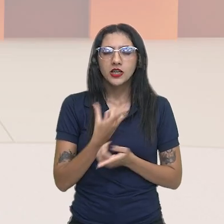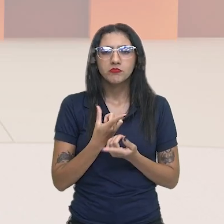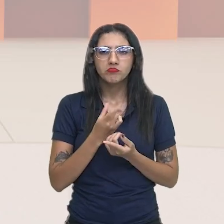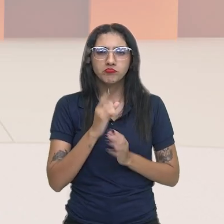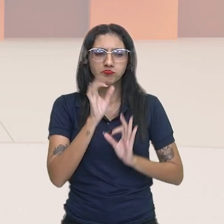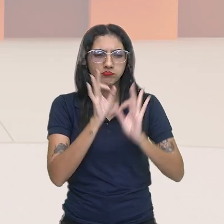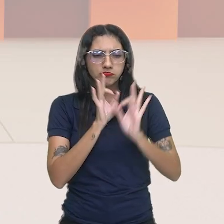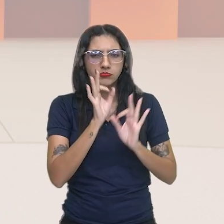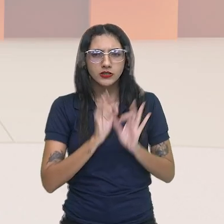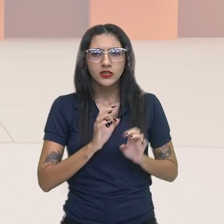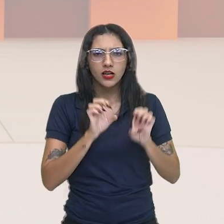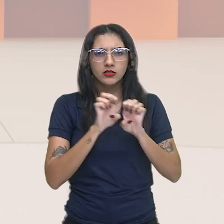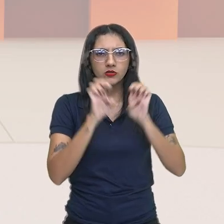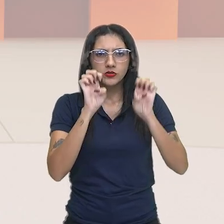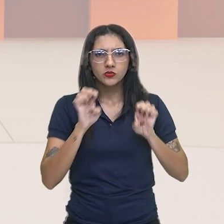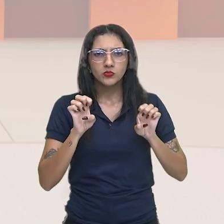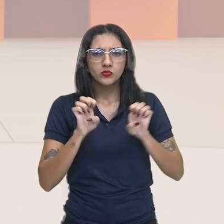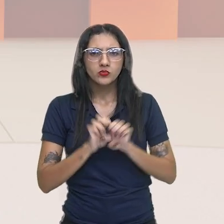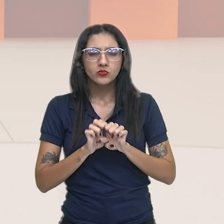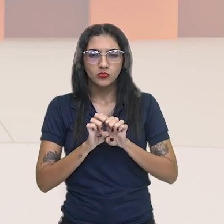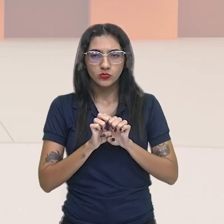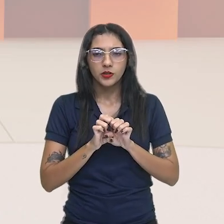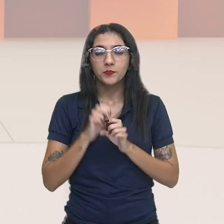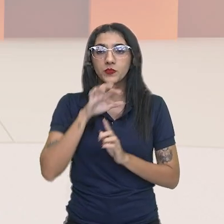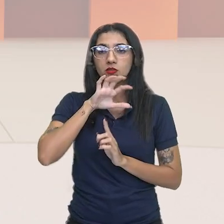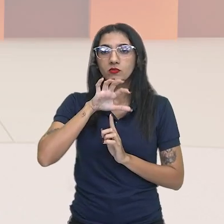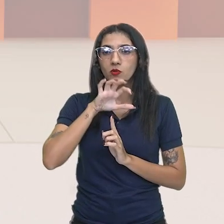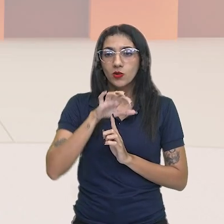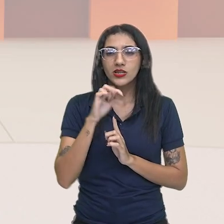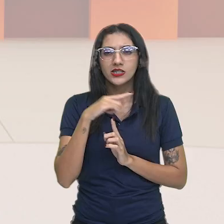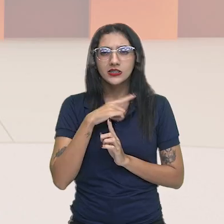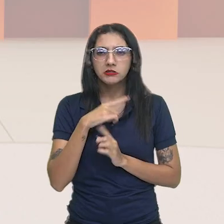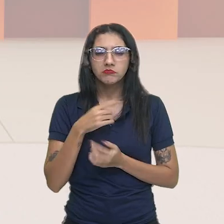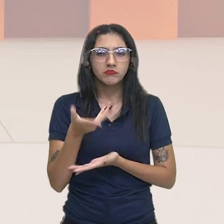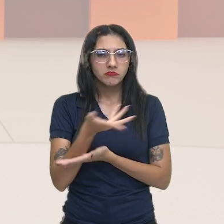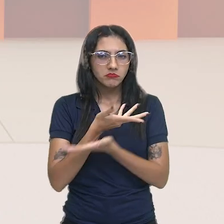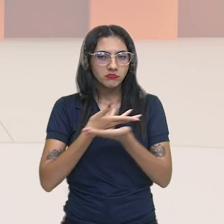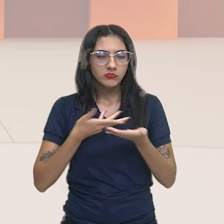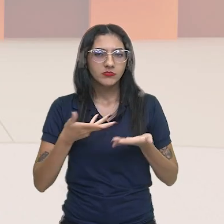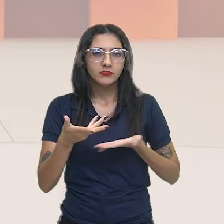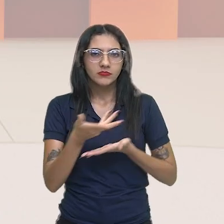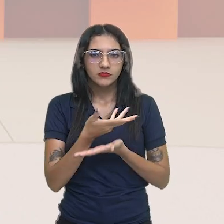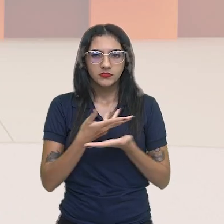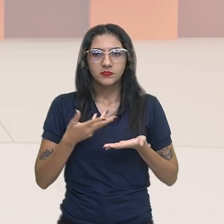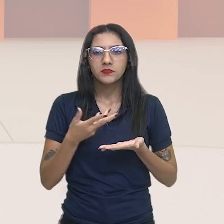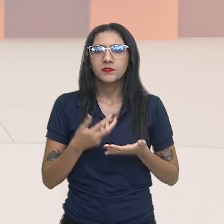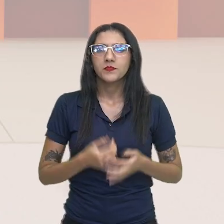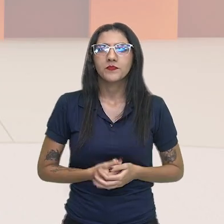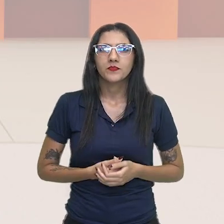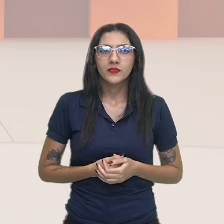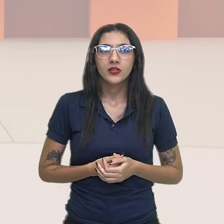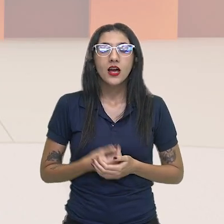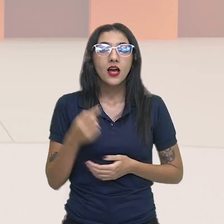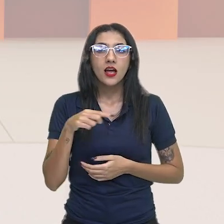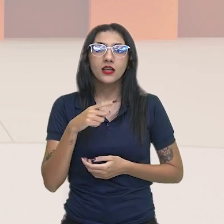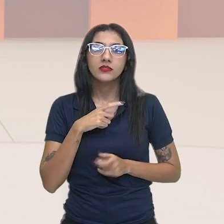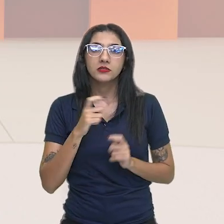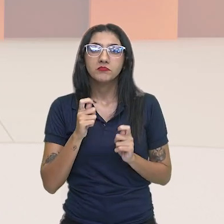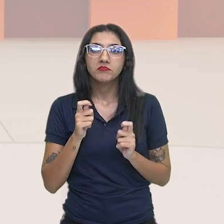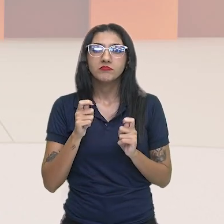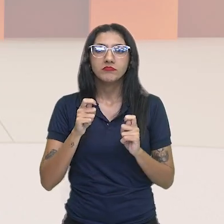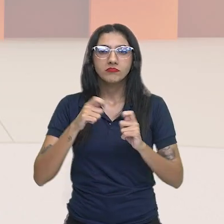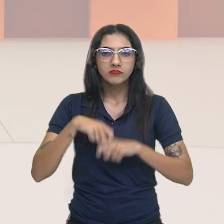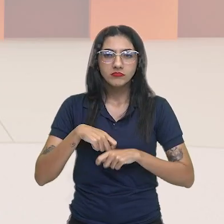moldada, formatada a partir, né, dessa socialização. A socialização ela vai permitir com